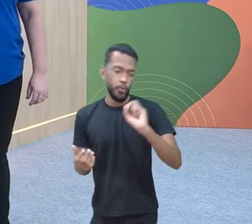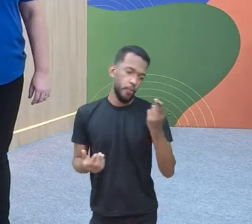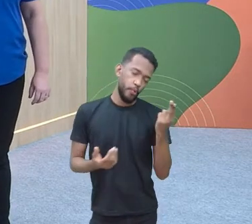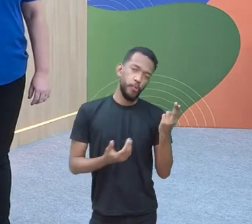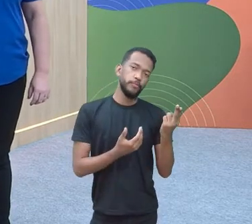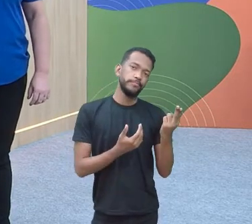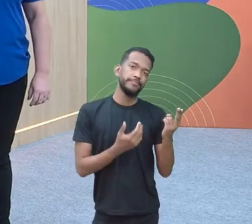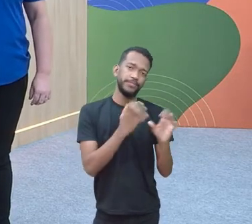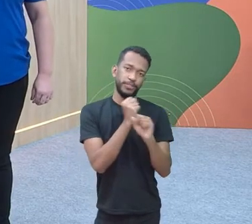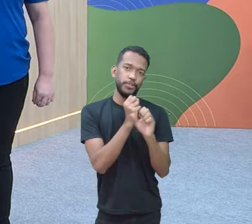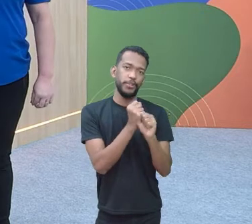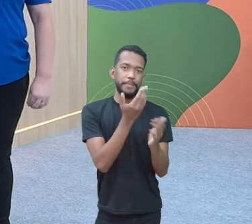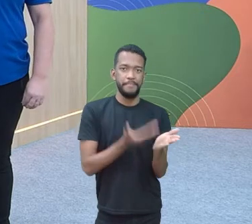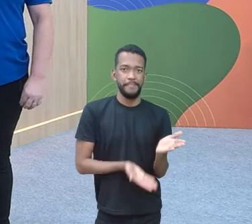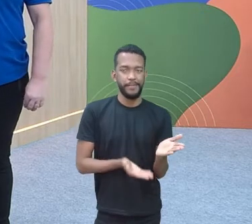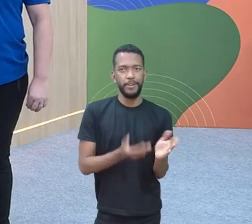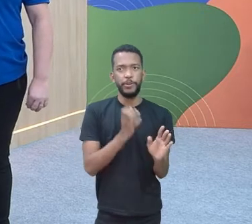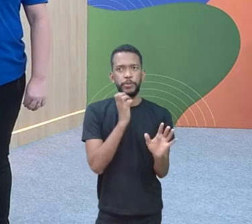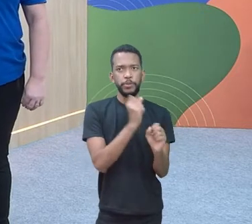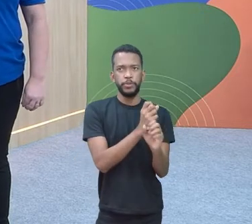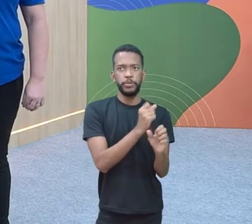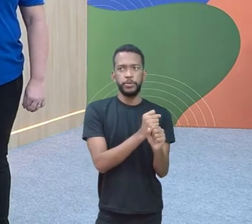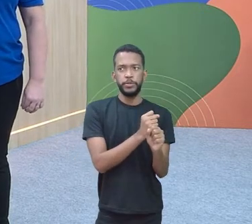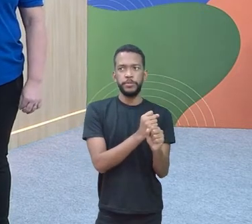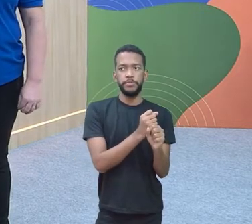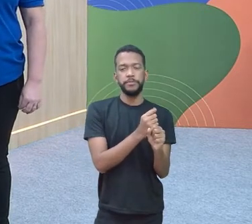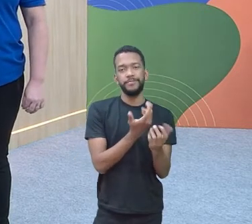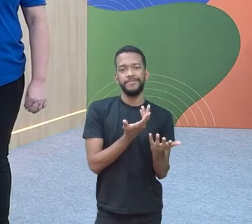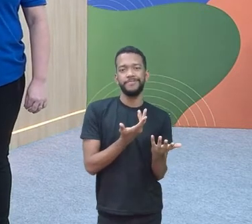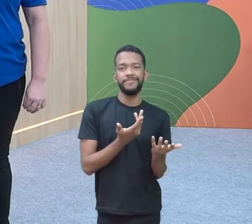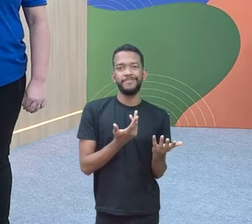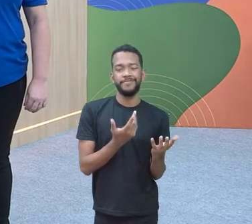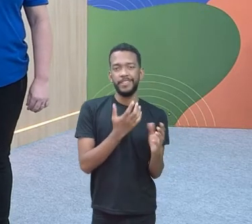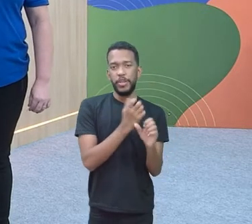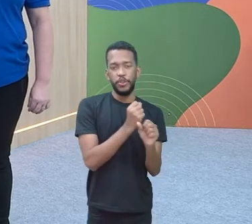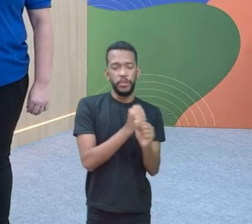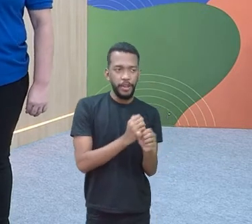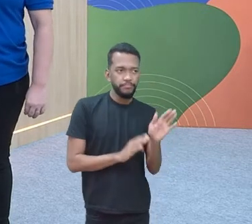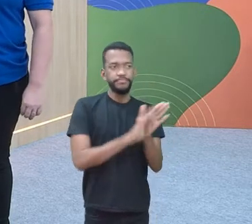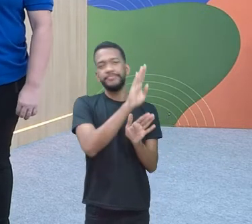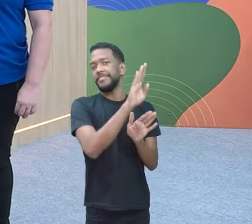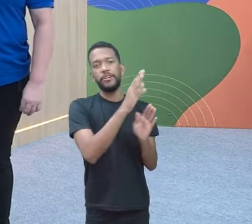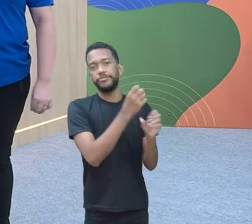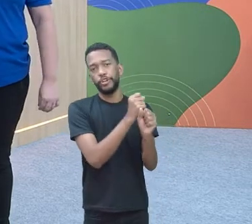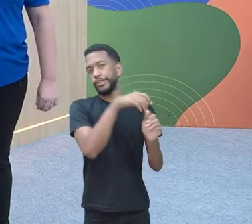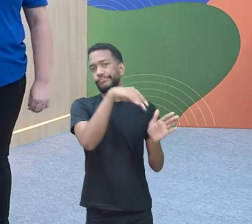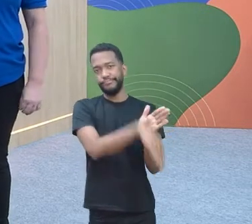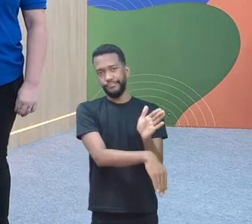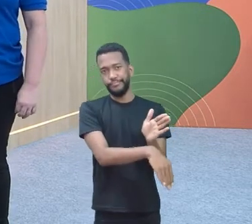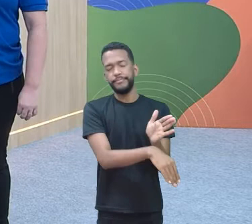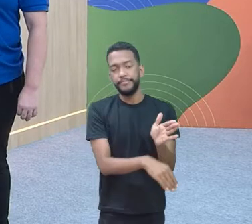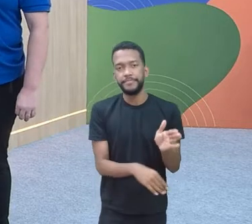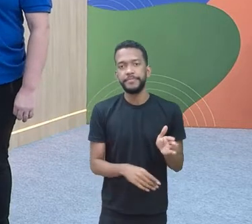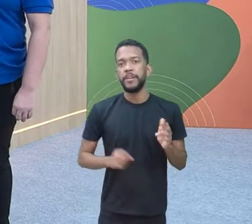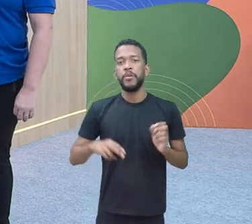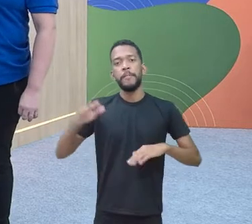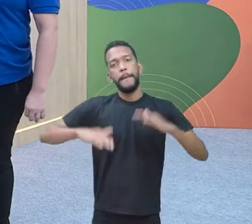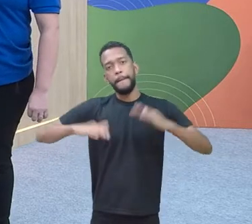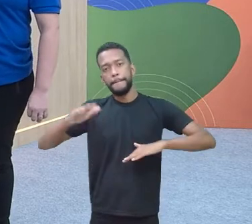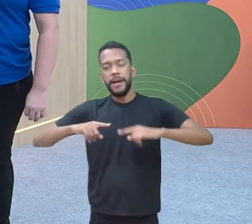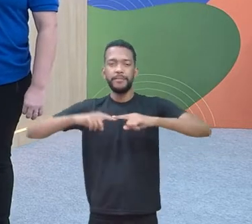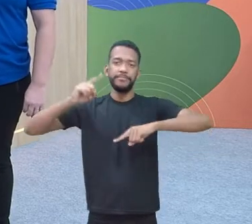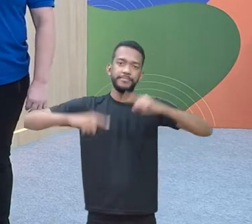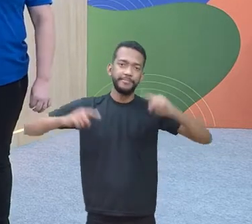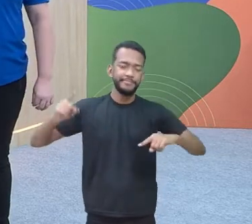baixa, não é? Então, se não estudamos, não tiramos nota alta, não é? Ou razoável, dentro da média.